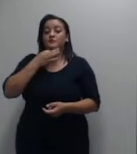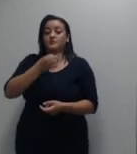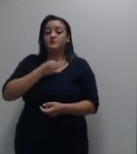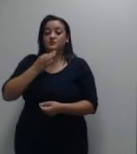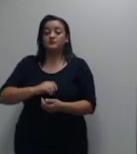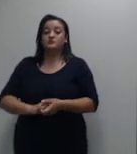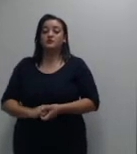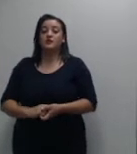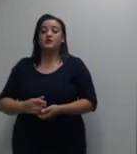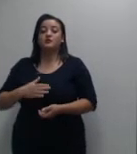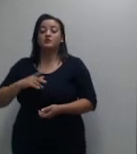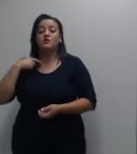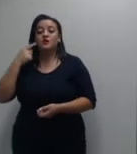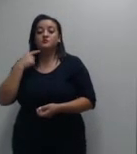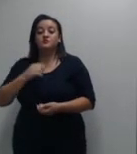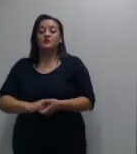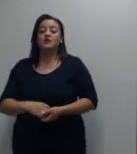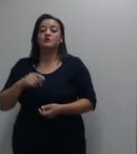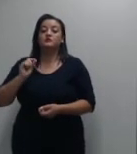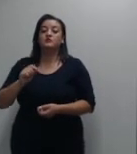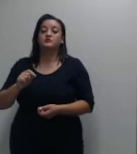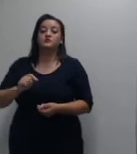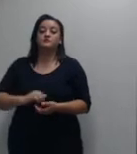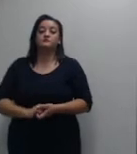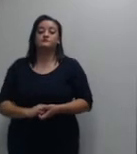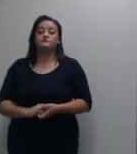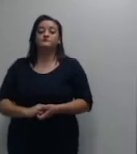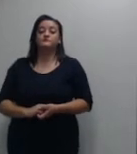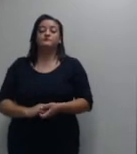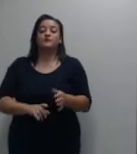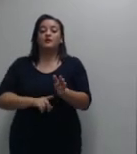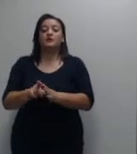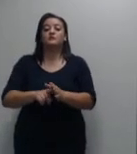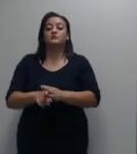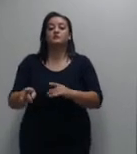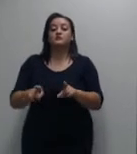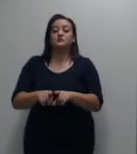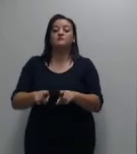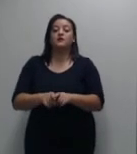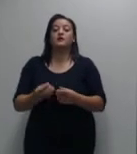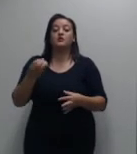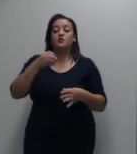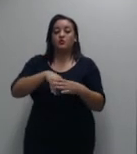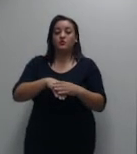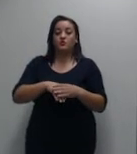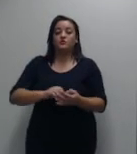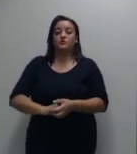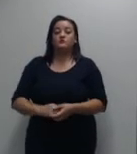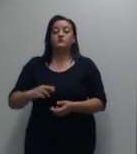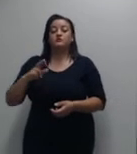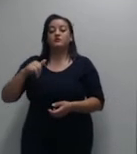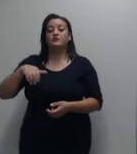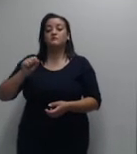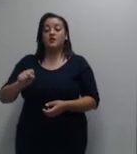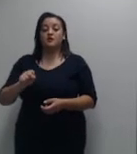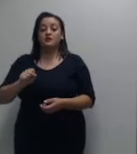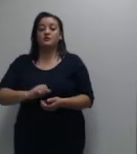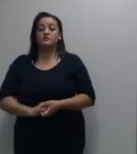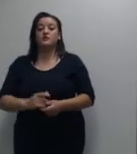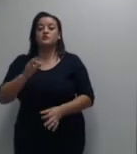nova advogado e a as questões colocadas no RS